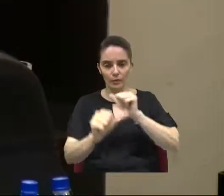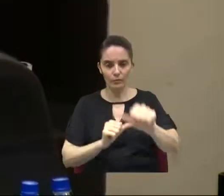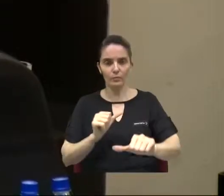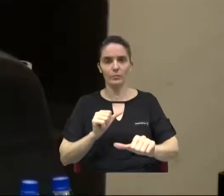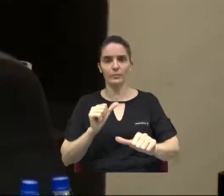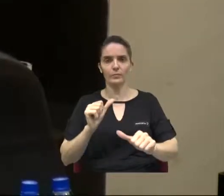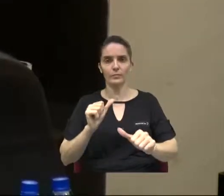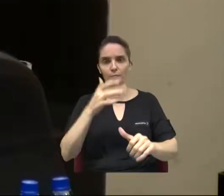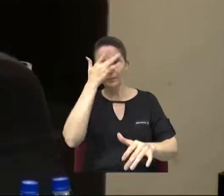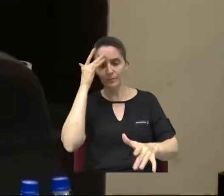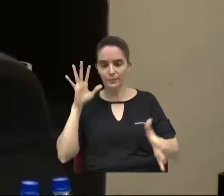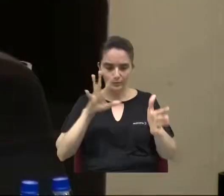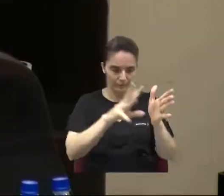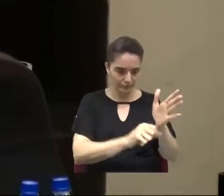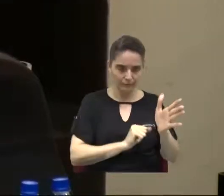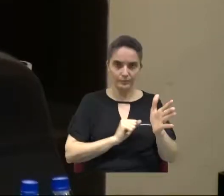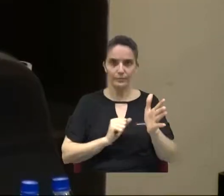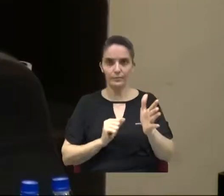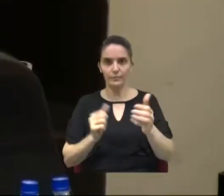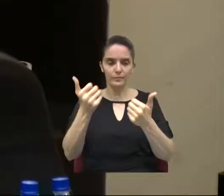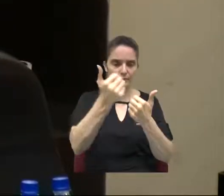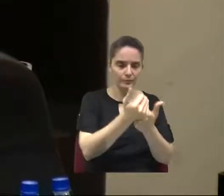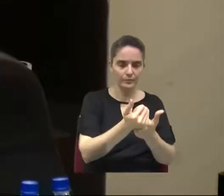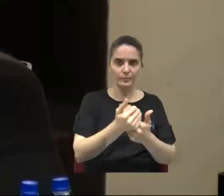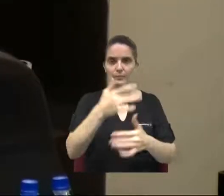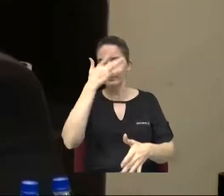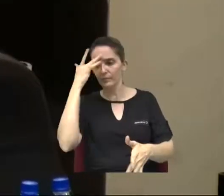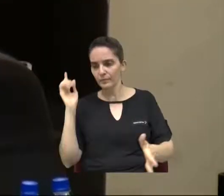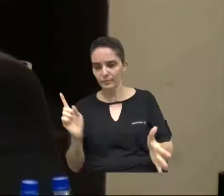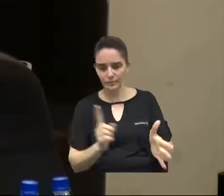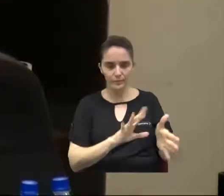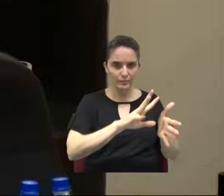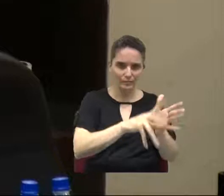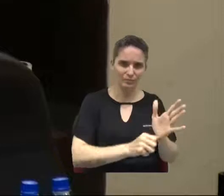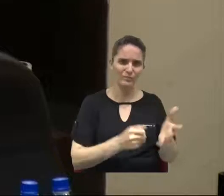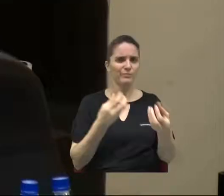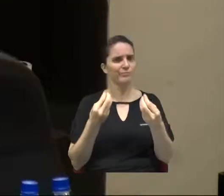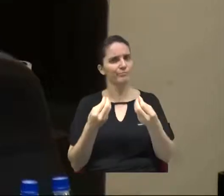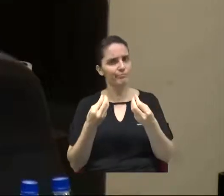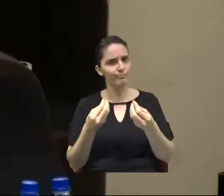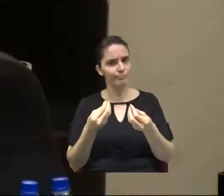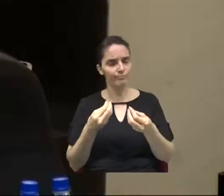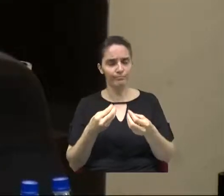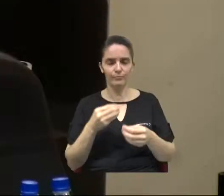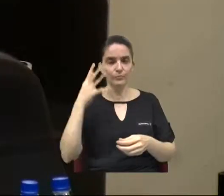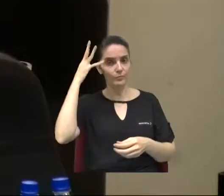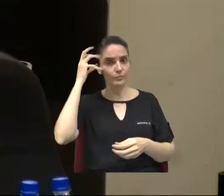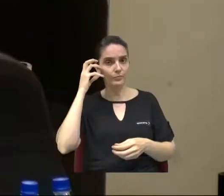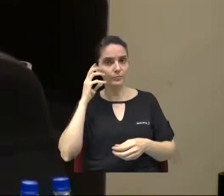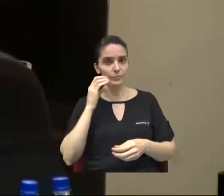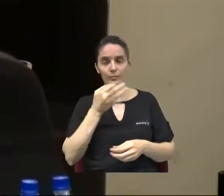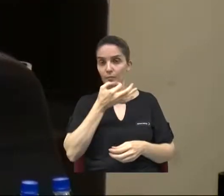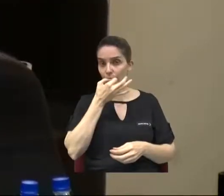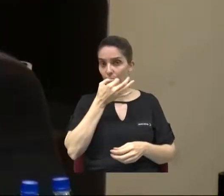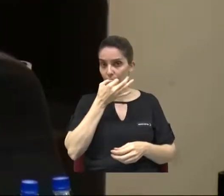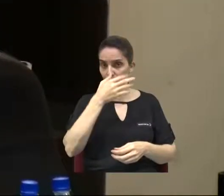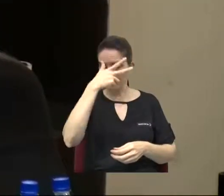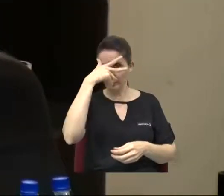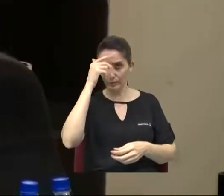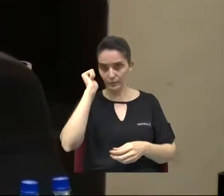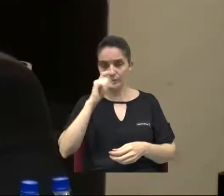coloca, eles roubam. Então, eu deixo aqui uma sugestão ao Executivo, assim, tem